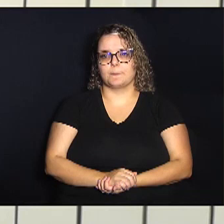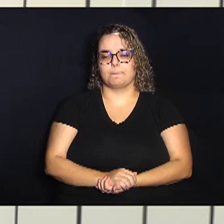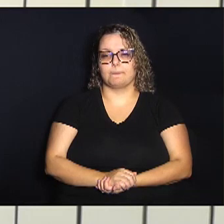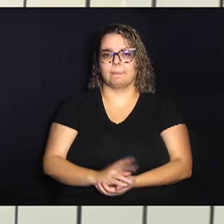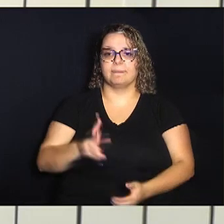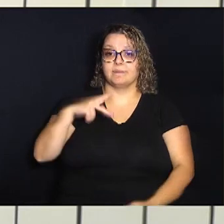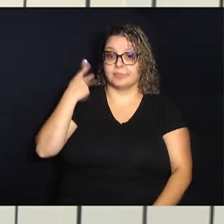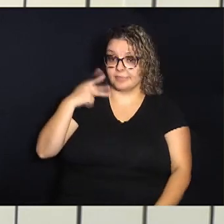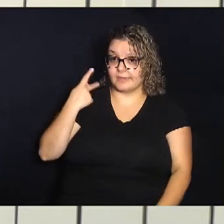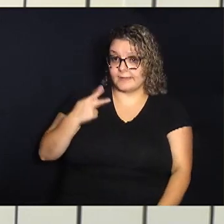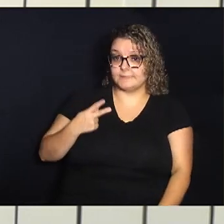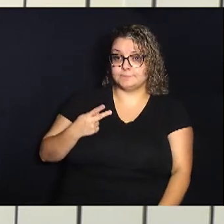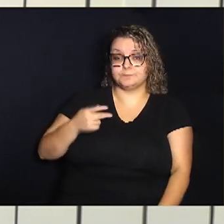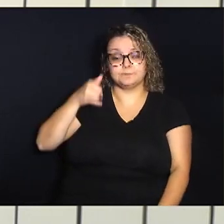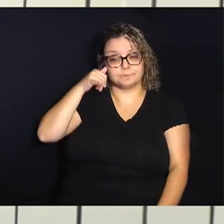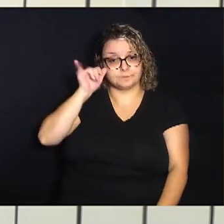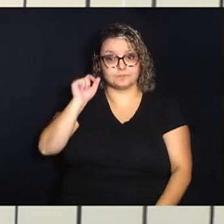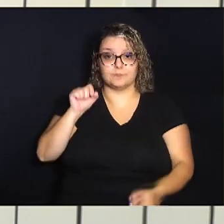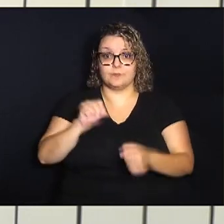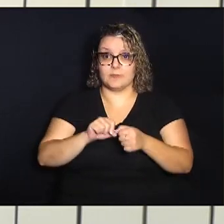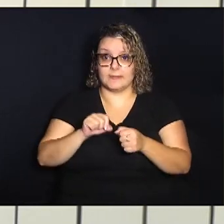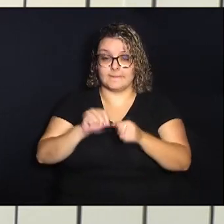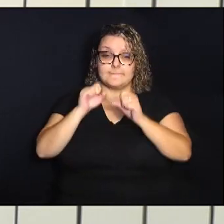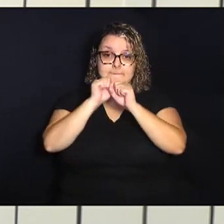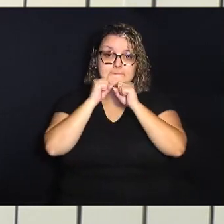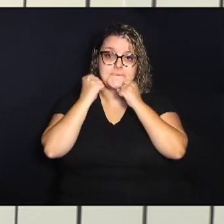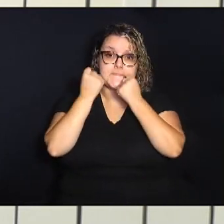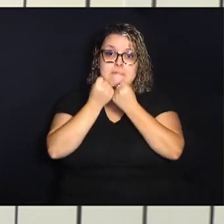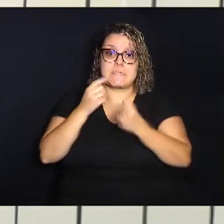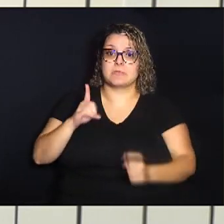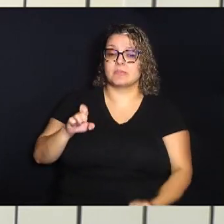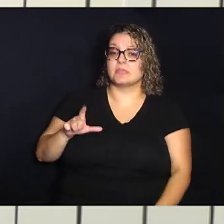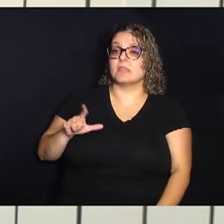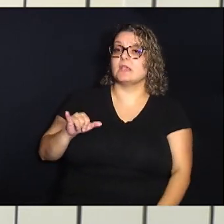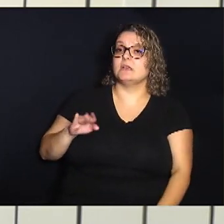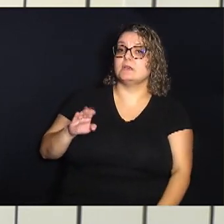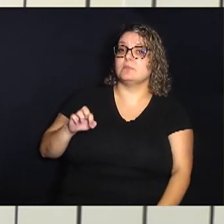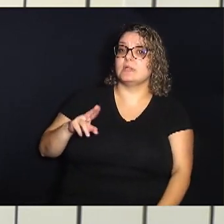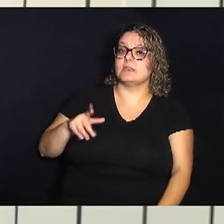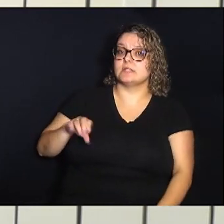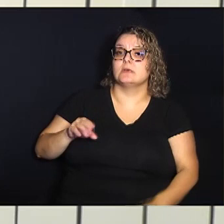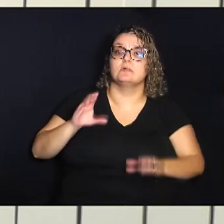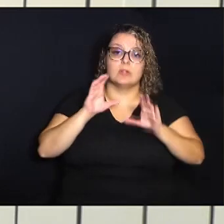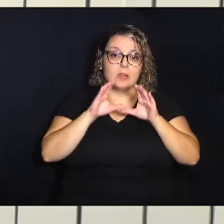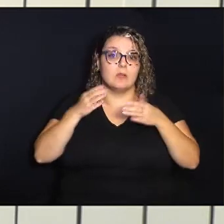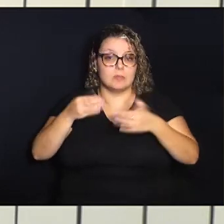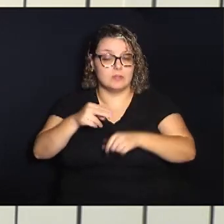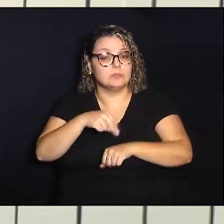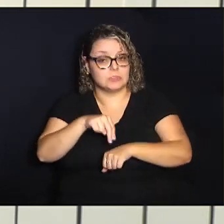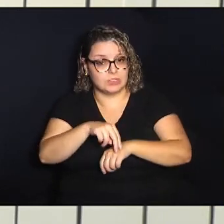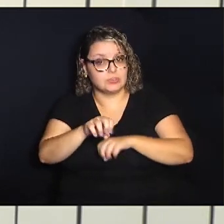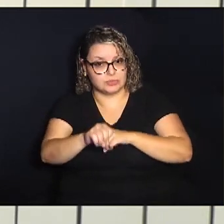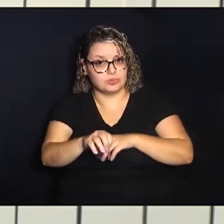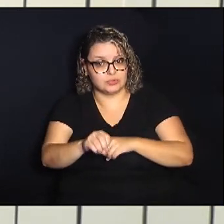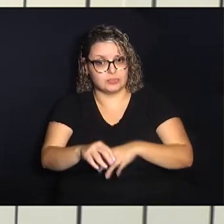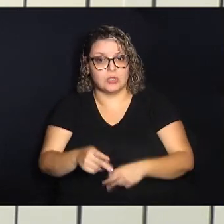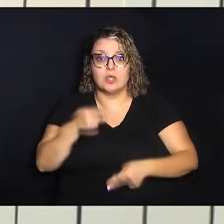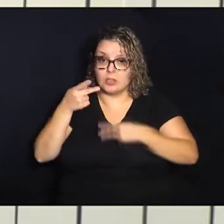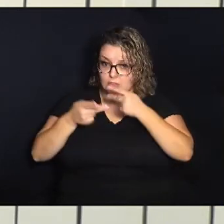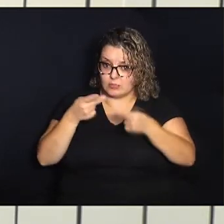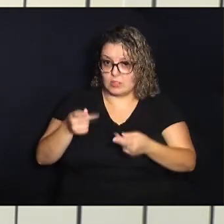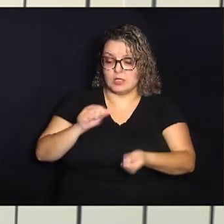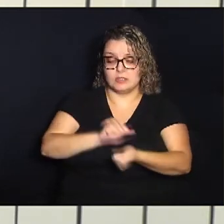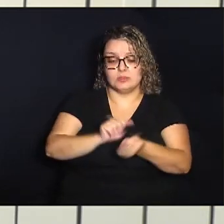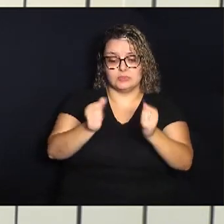Vereador Paulo Búfalo realiza seminário sobre deliberações da Conferência Nacional de Educação e Reforma do